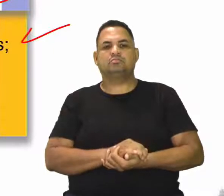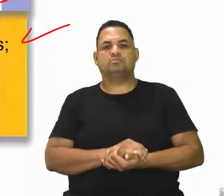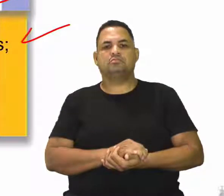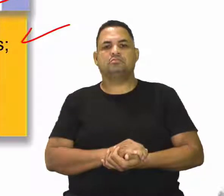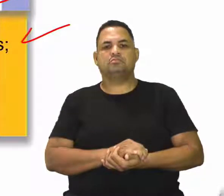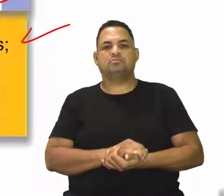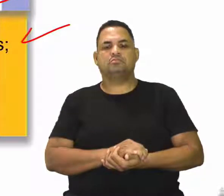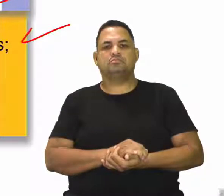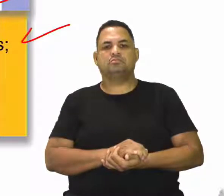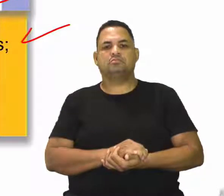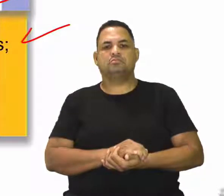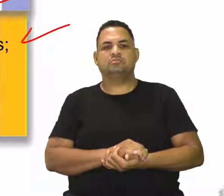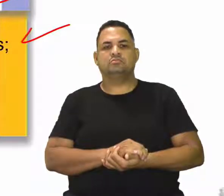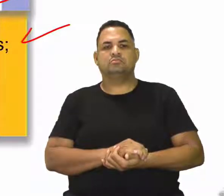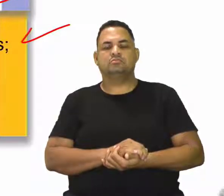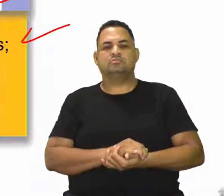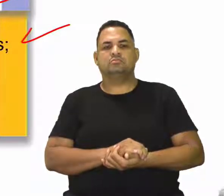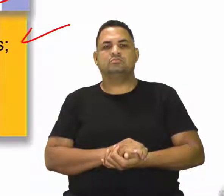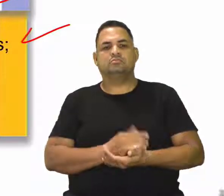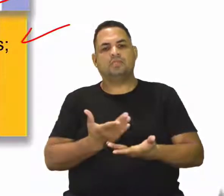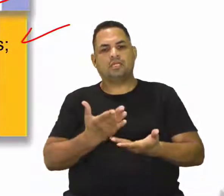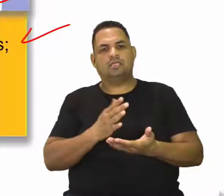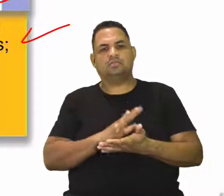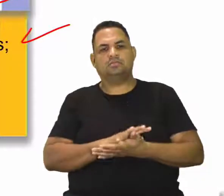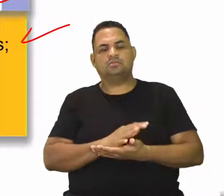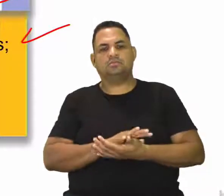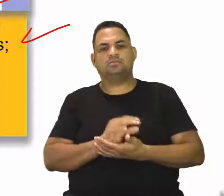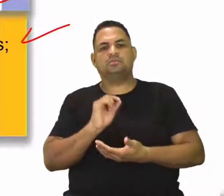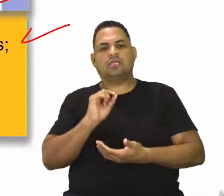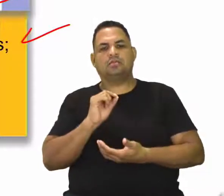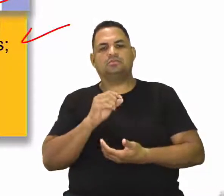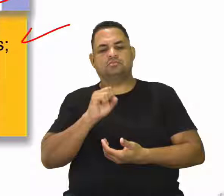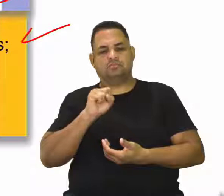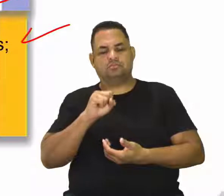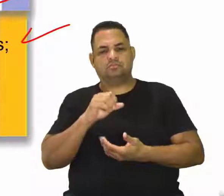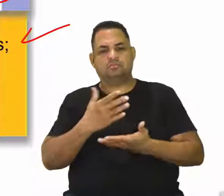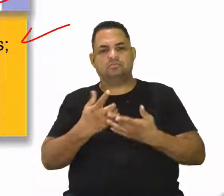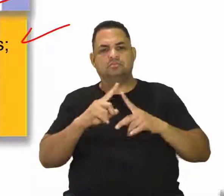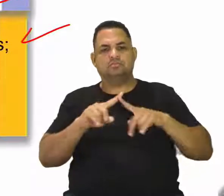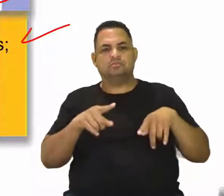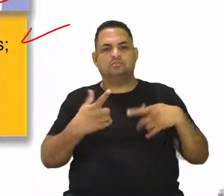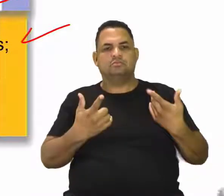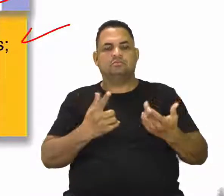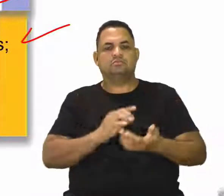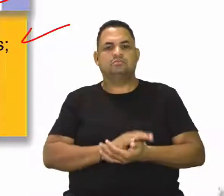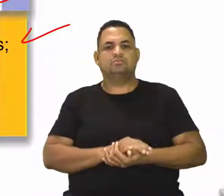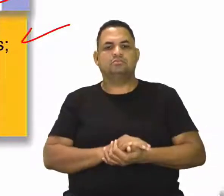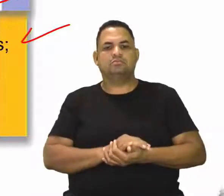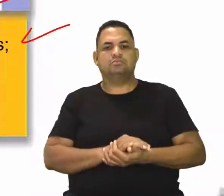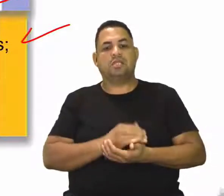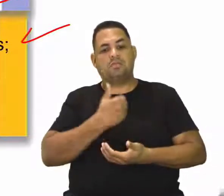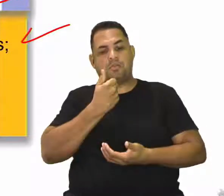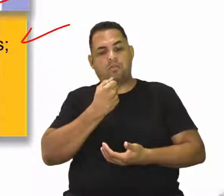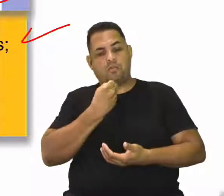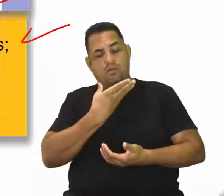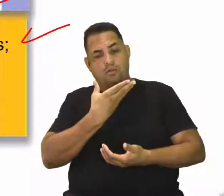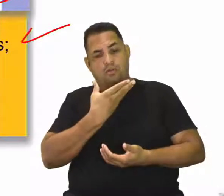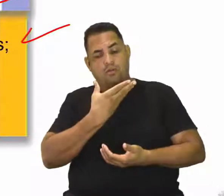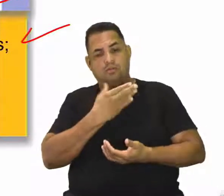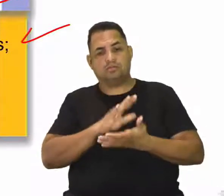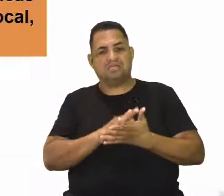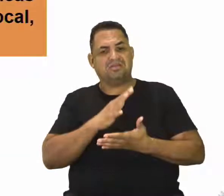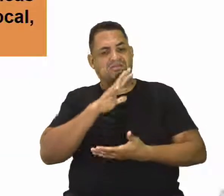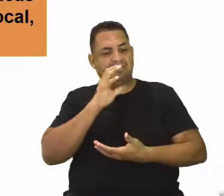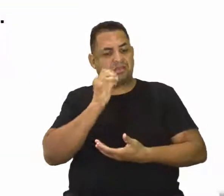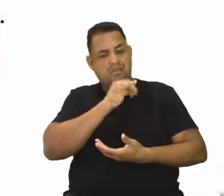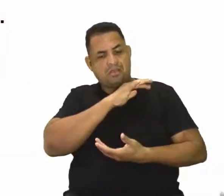Tem suas vantagens? Sim, com certeza. Mas também tem as suas desvantagens. E é o que vocês verão na